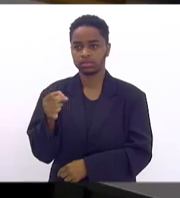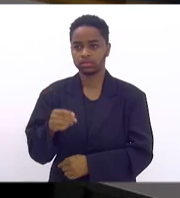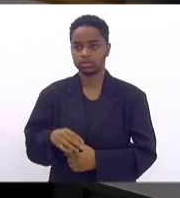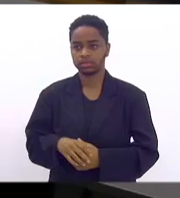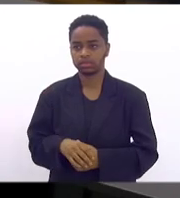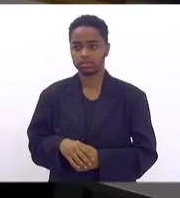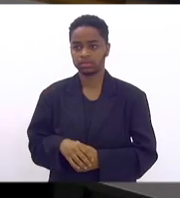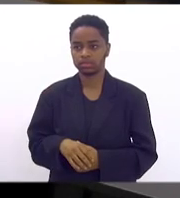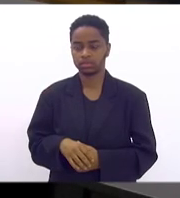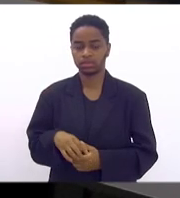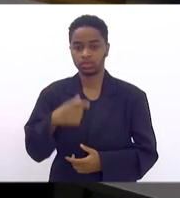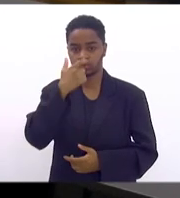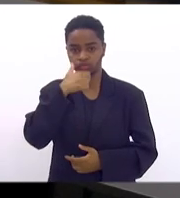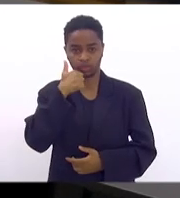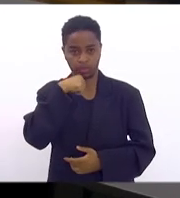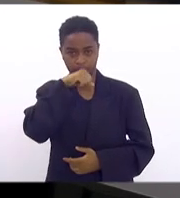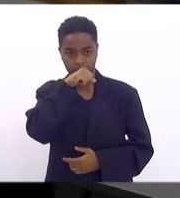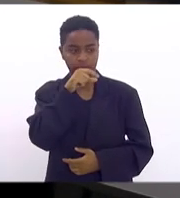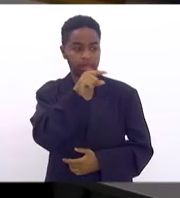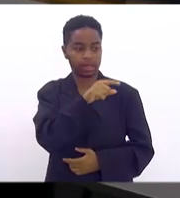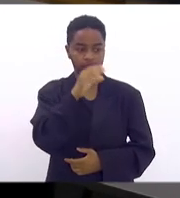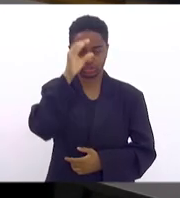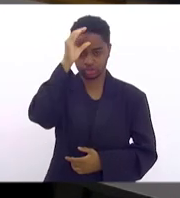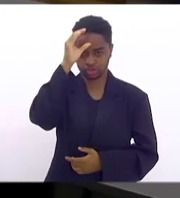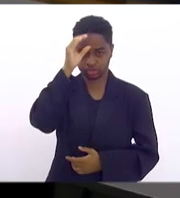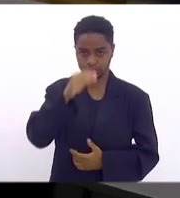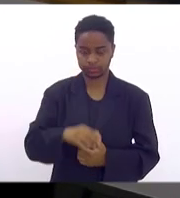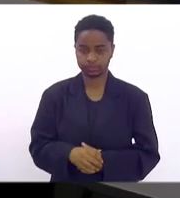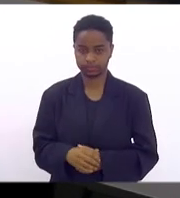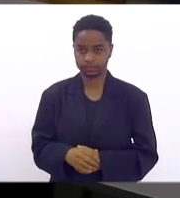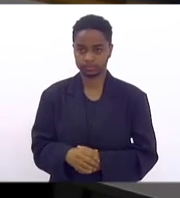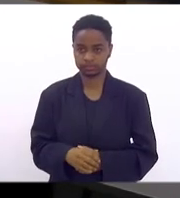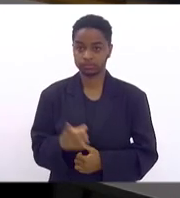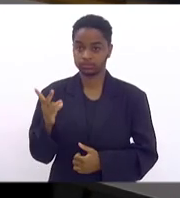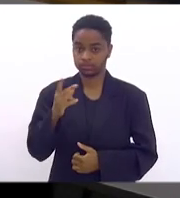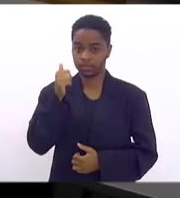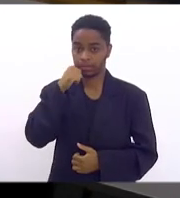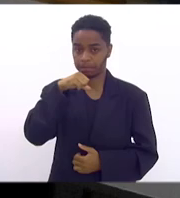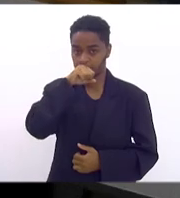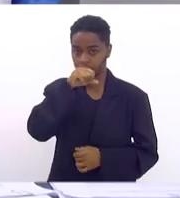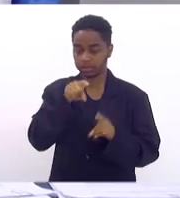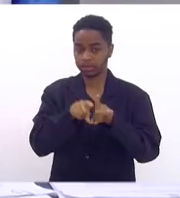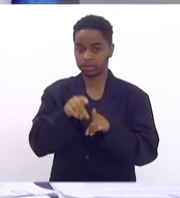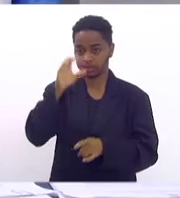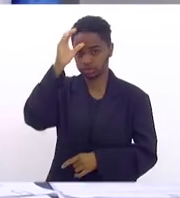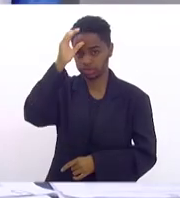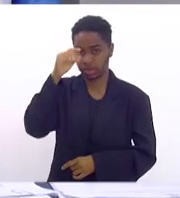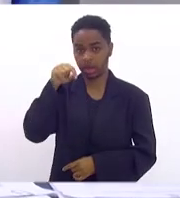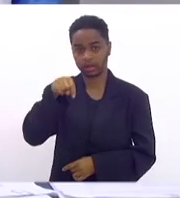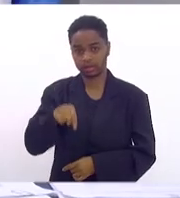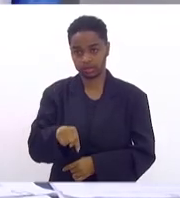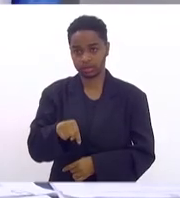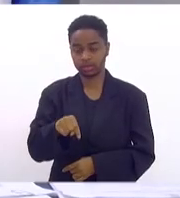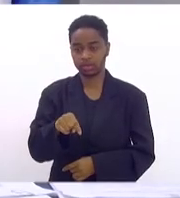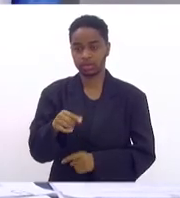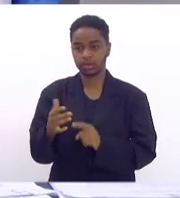sou mãe e ela tia. A mãe e a tia estão aqui nos